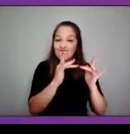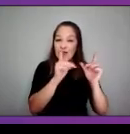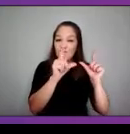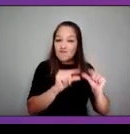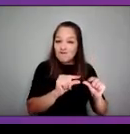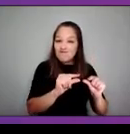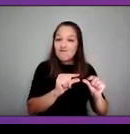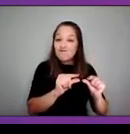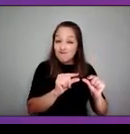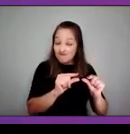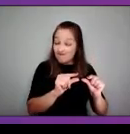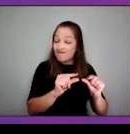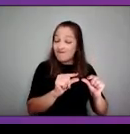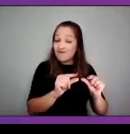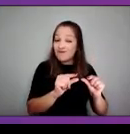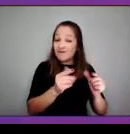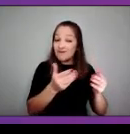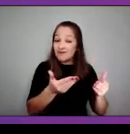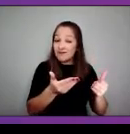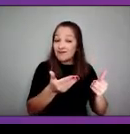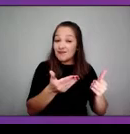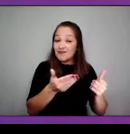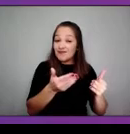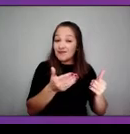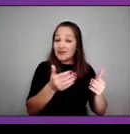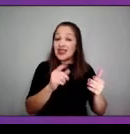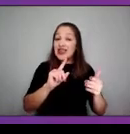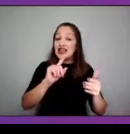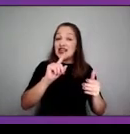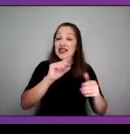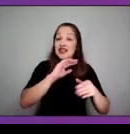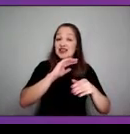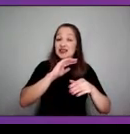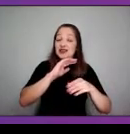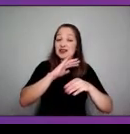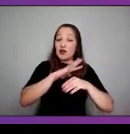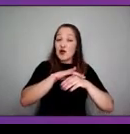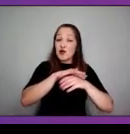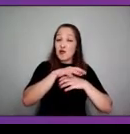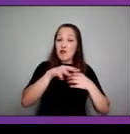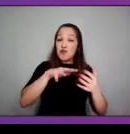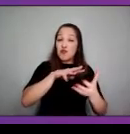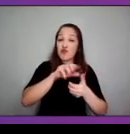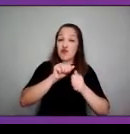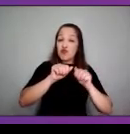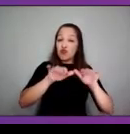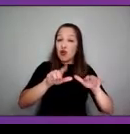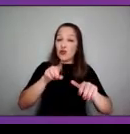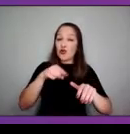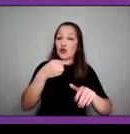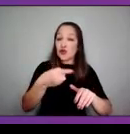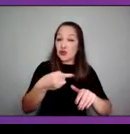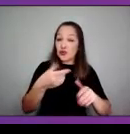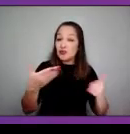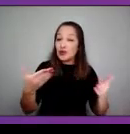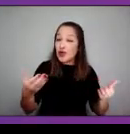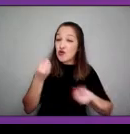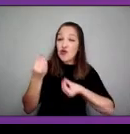principalmente essa geração aí pós pós pandemia bom então só para gente pensar um pouco quer dizer a